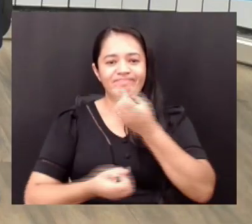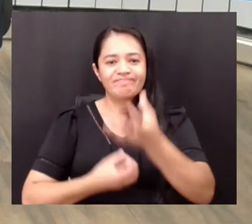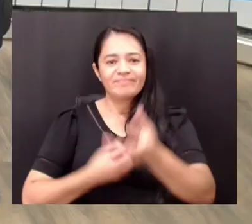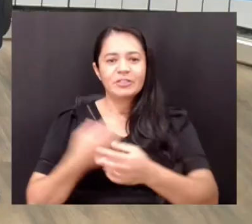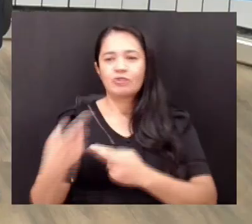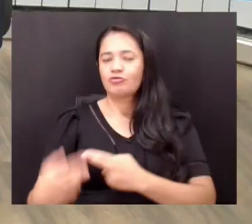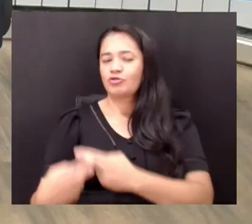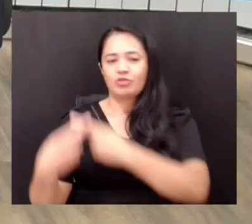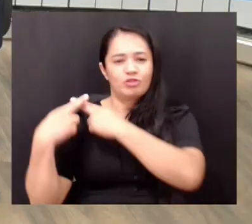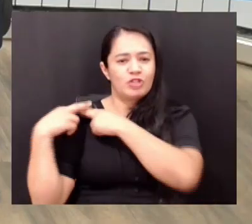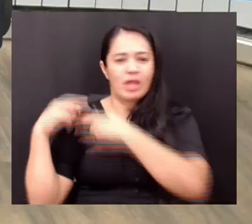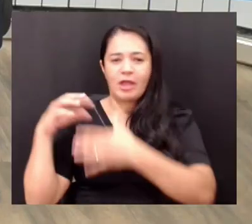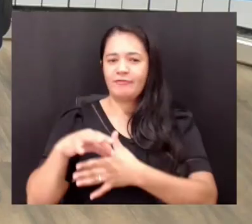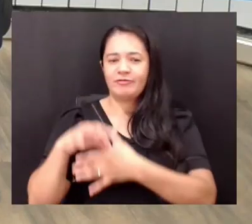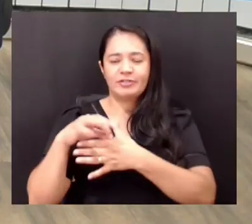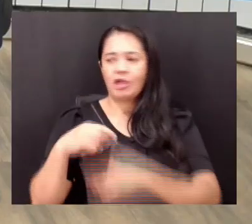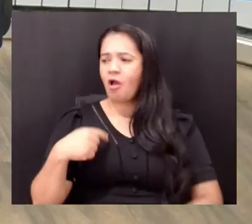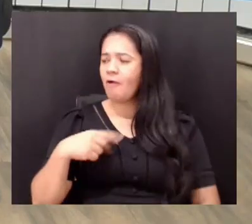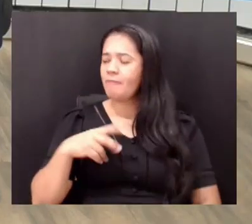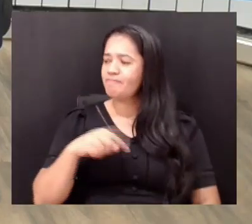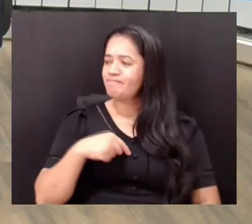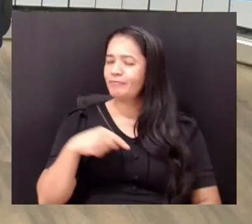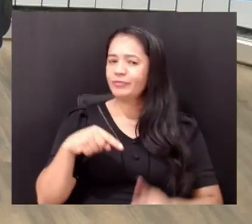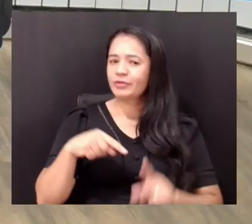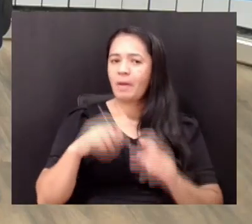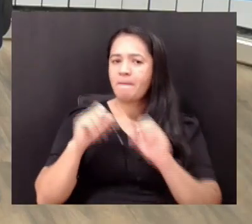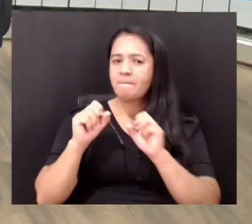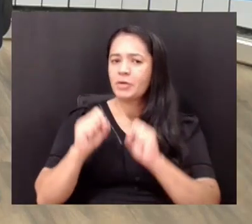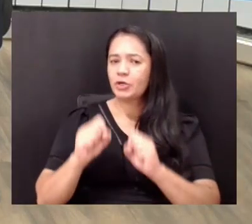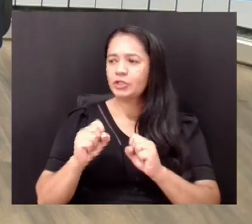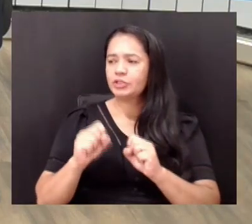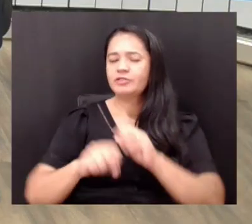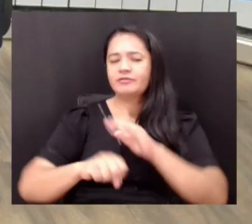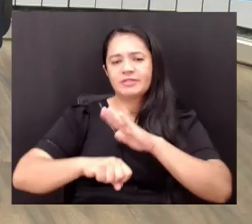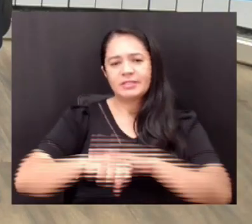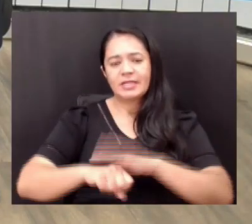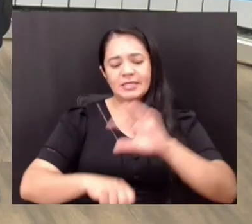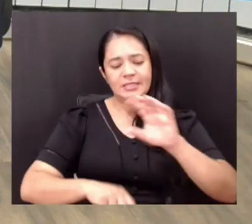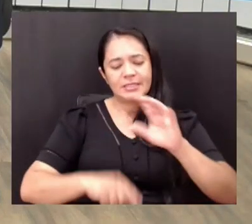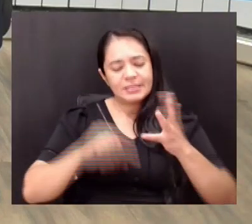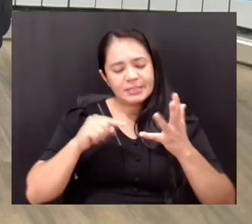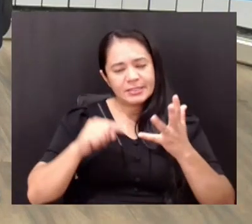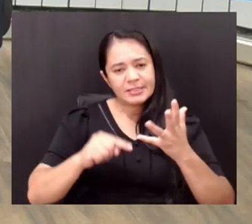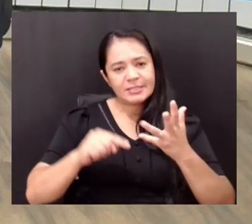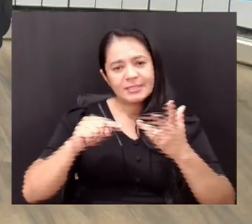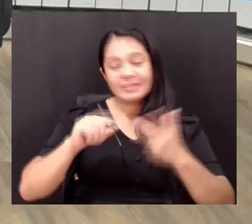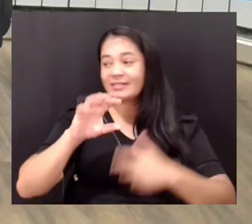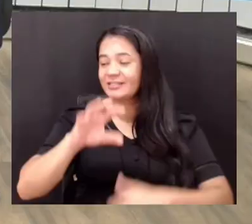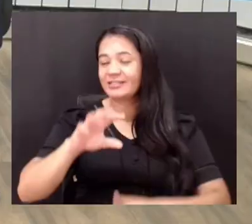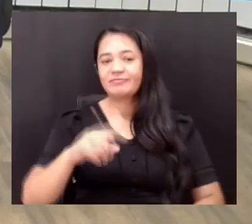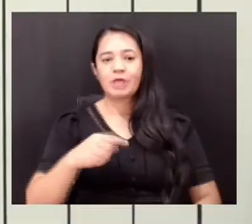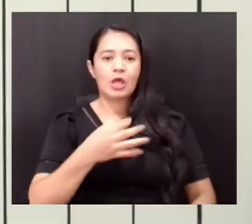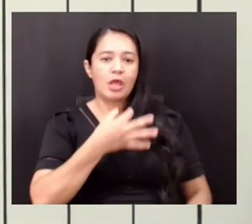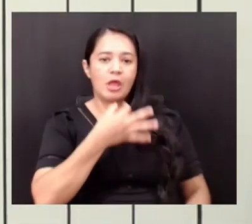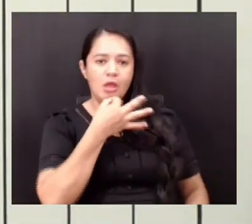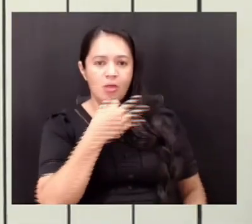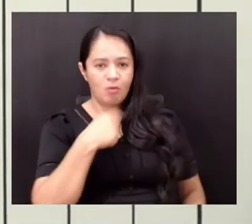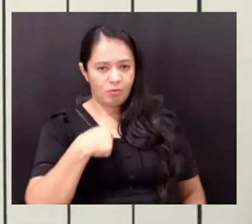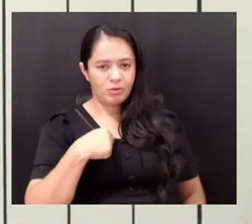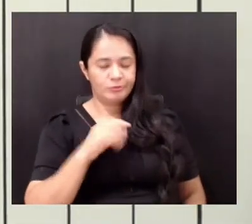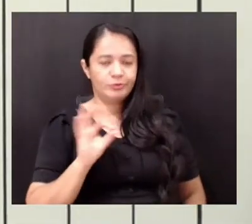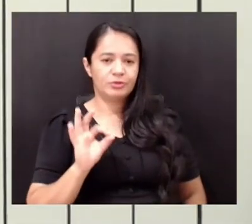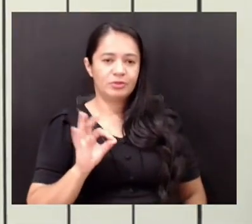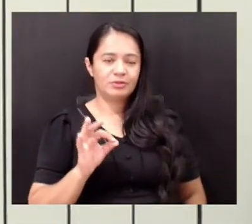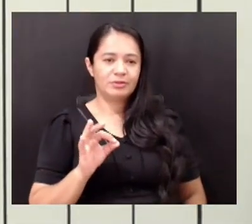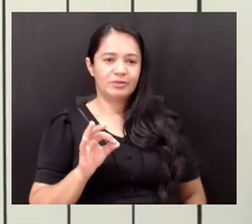falar assim: olha, podemos fazer dessa ou de tal forma, eu acredito que é meio que terapêutico